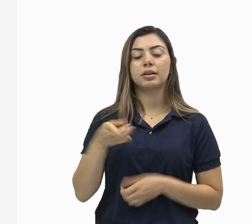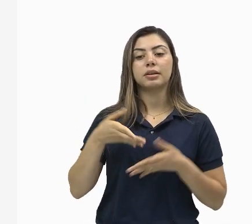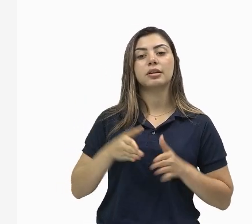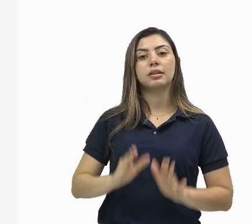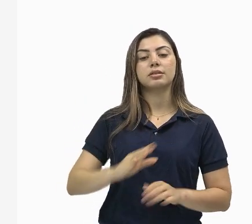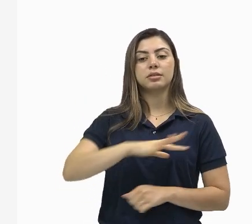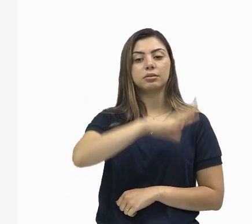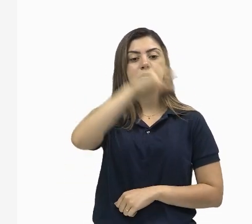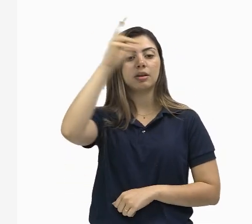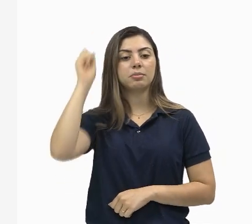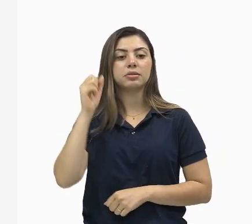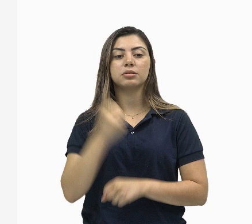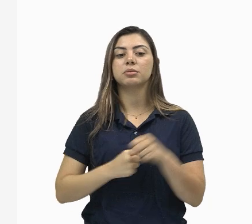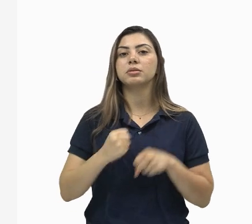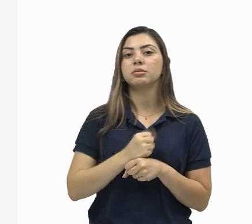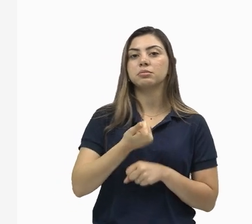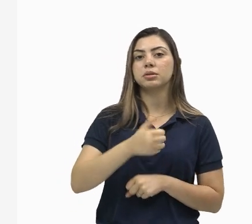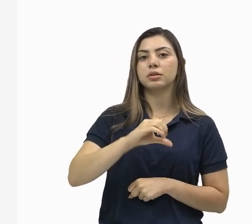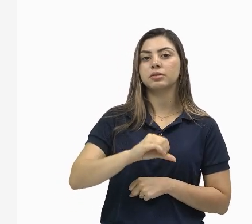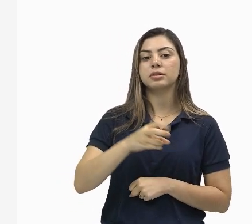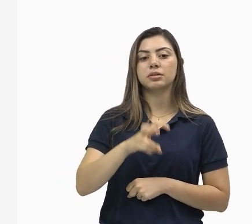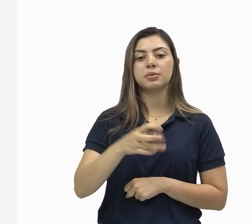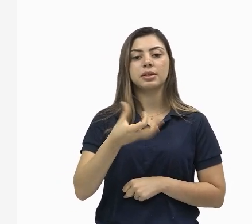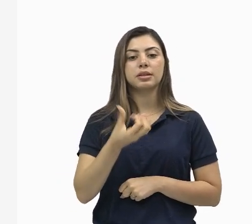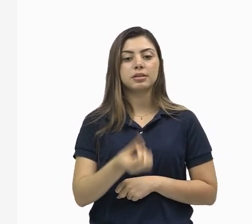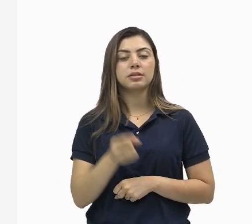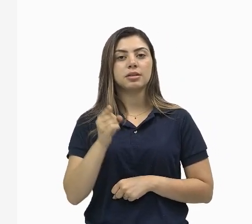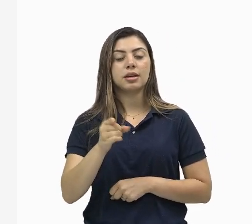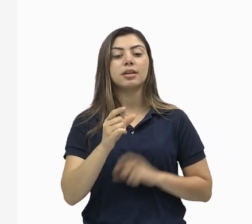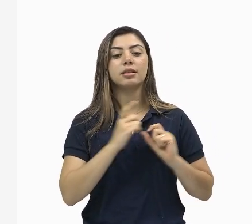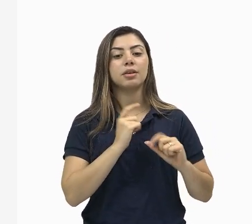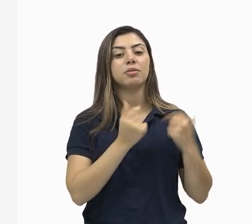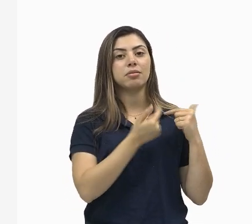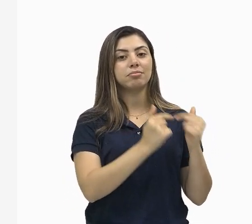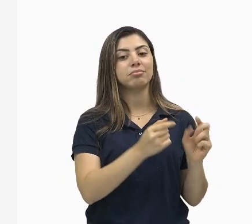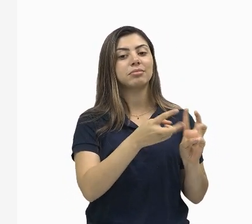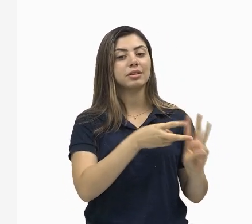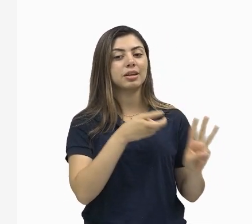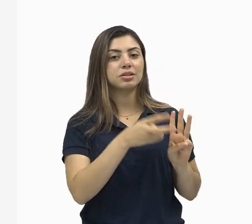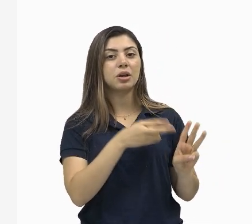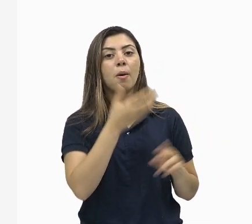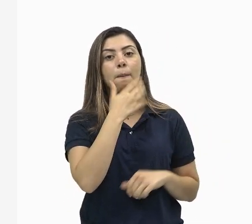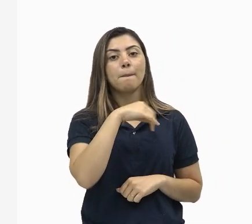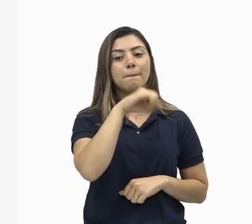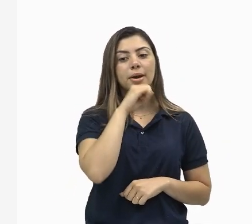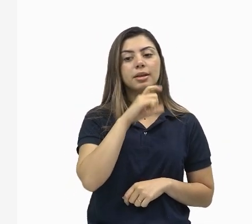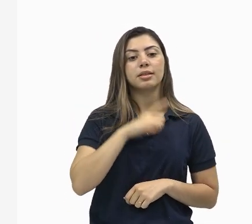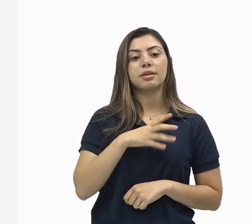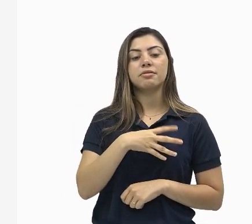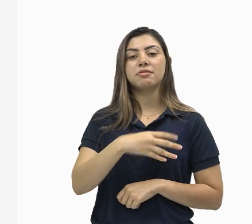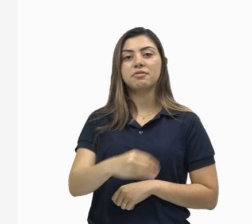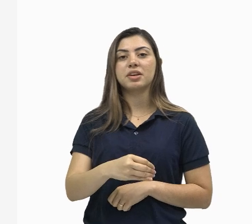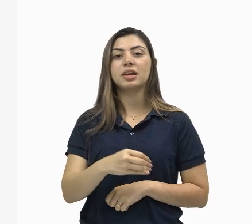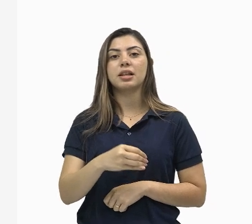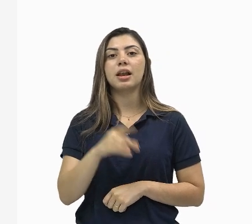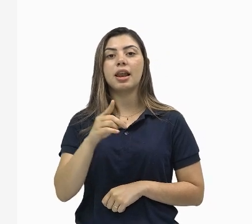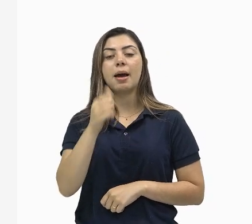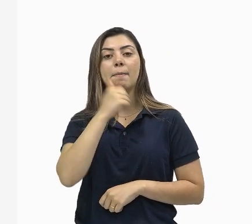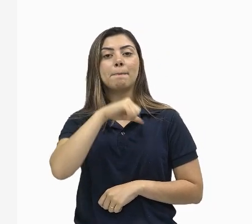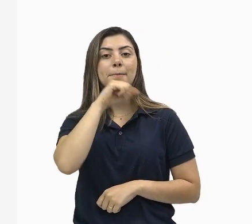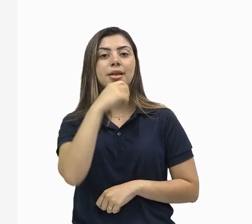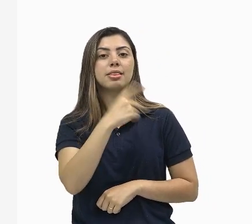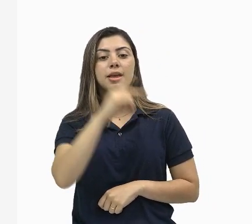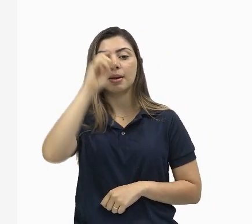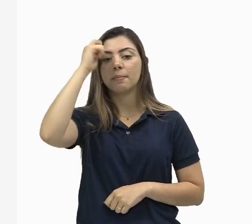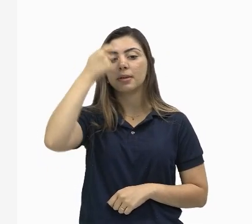no Amazonas em 1956, é de origem indígena pelo lado paterno e filha de mãe negra. Como escritora, publicou